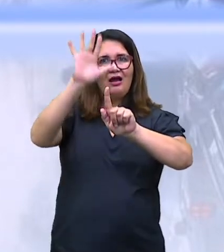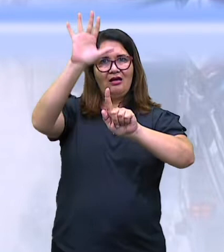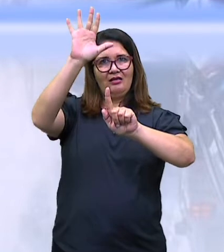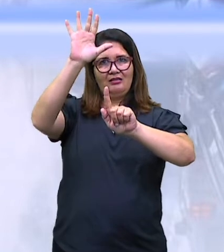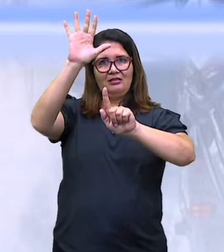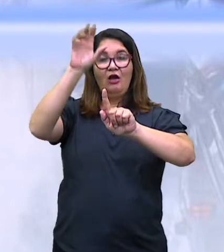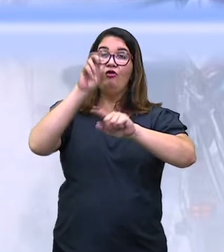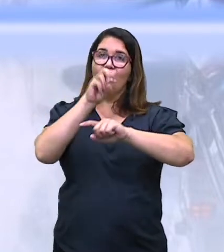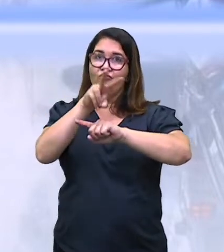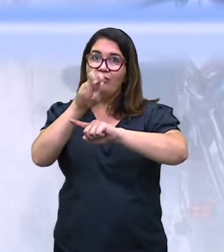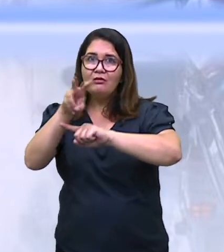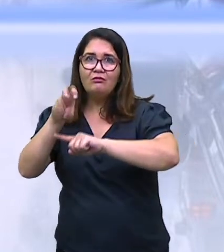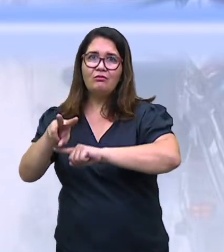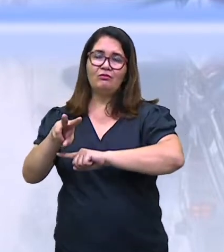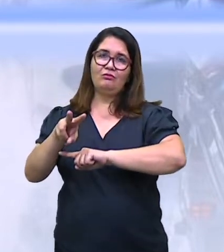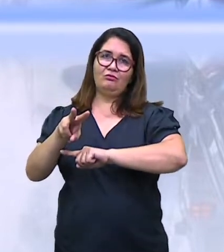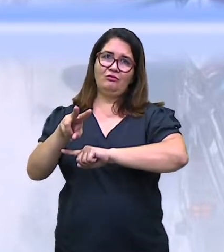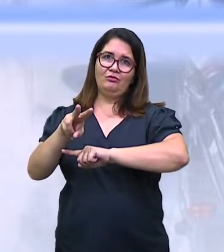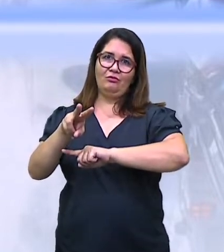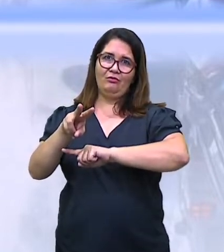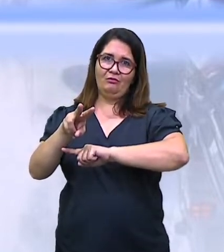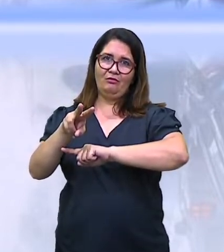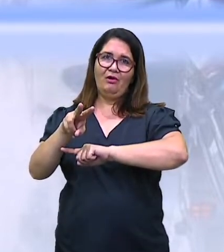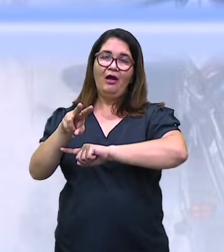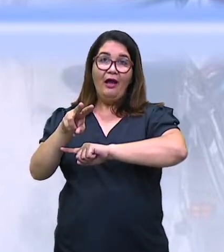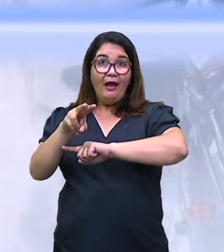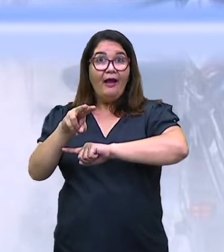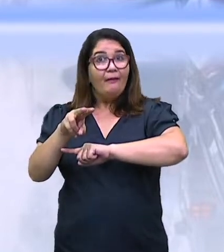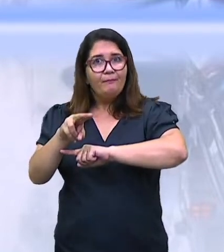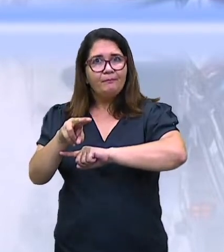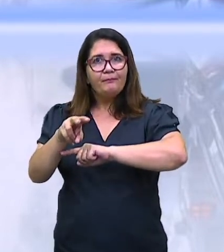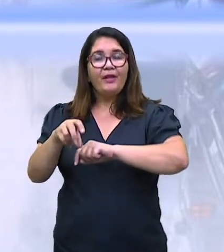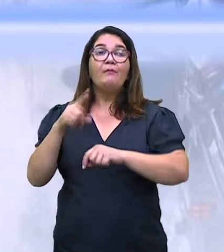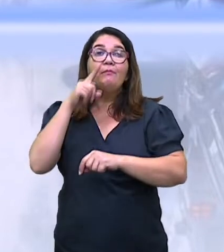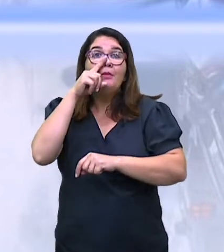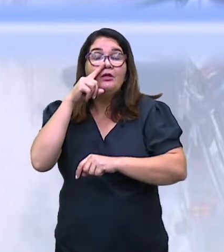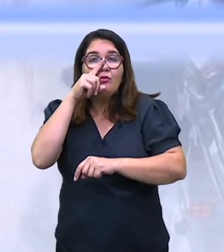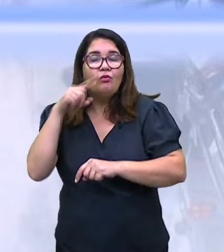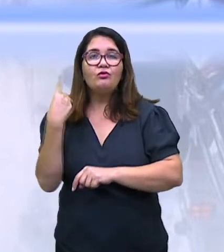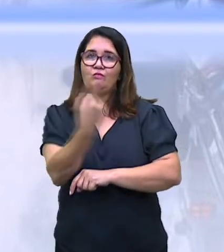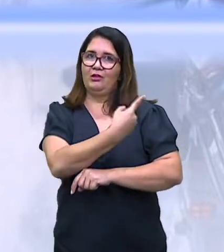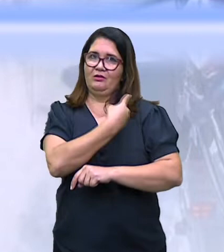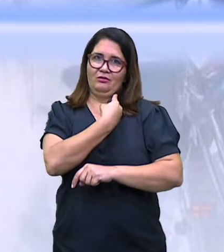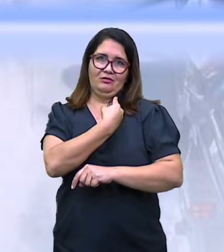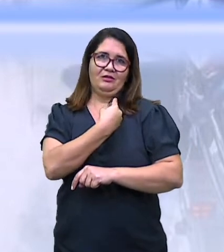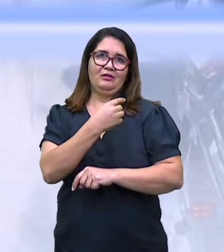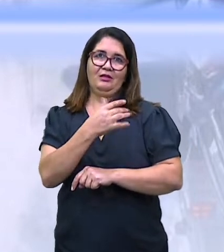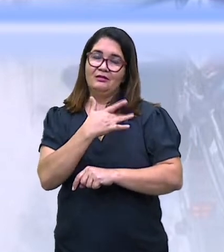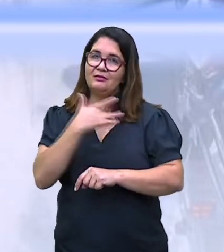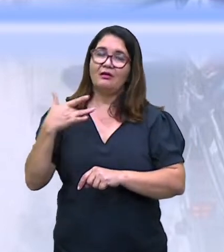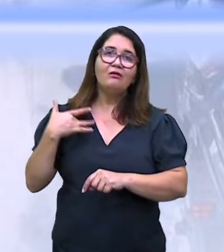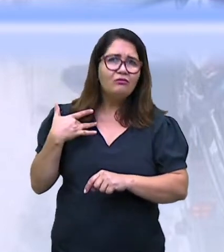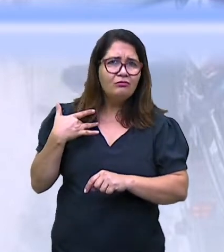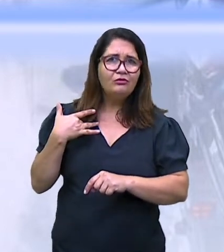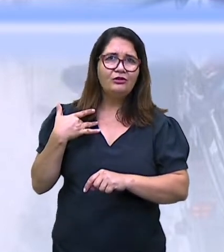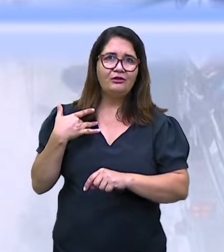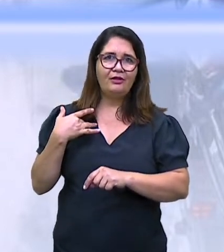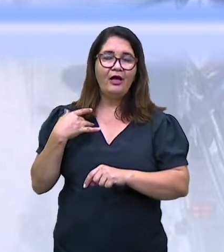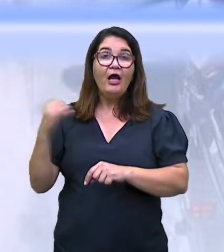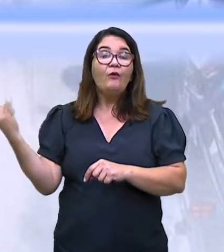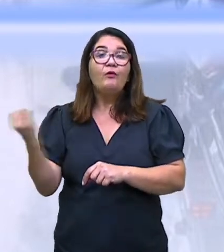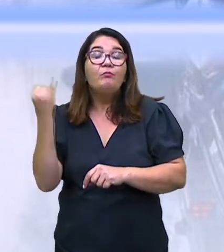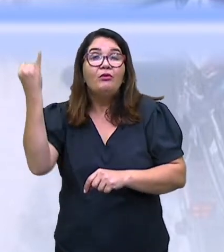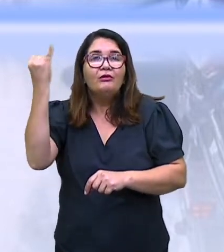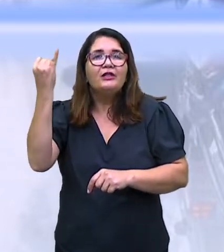região, nós temos muito hábito de queimar o lixo, né? Varreu a calçada, o